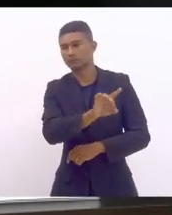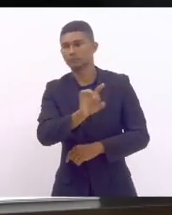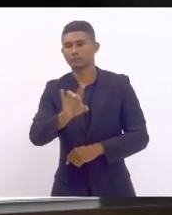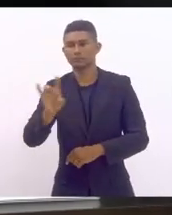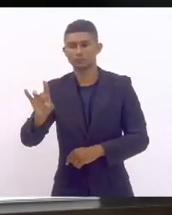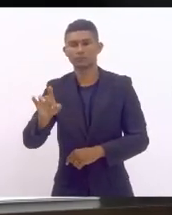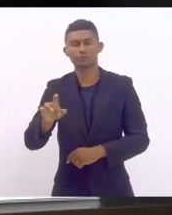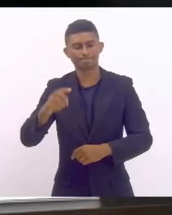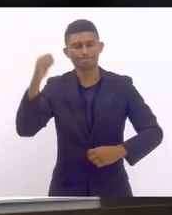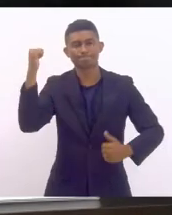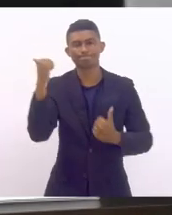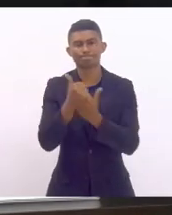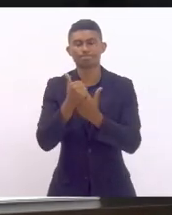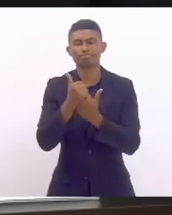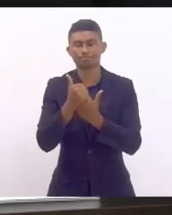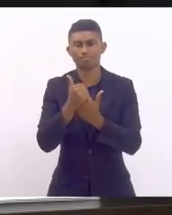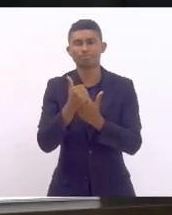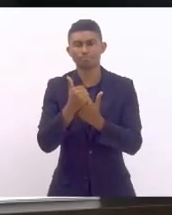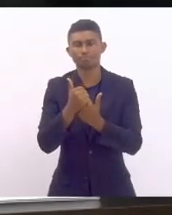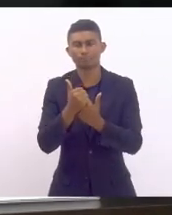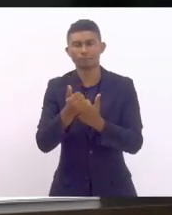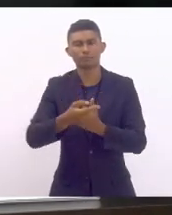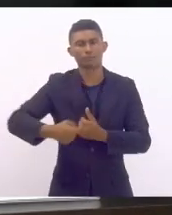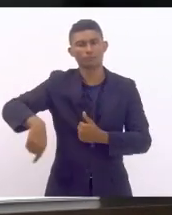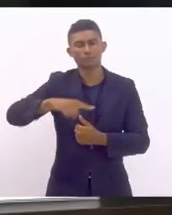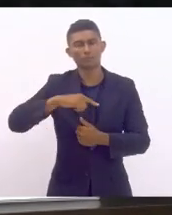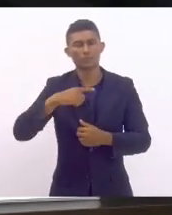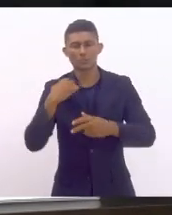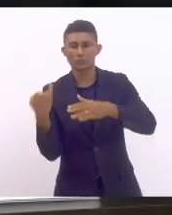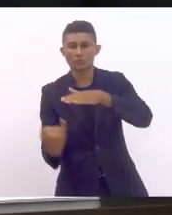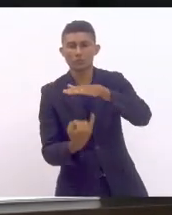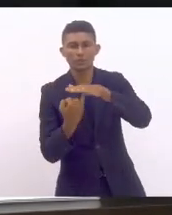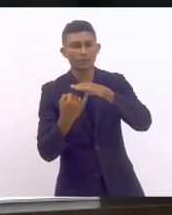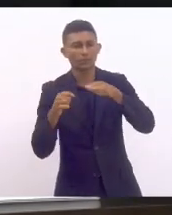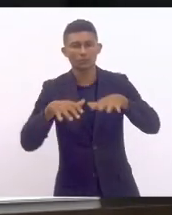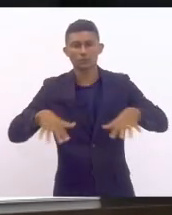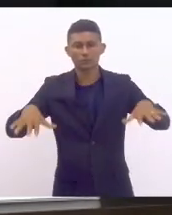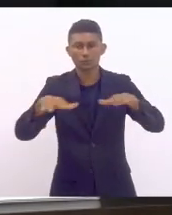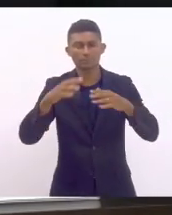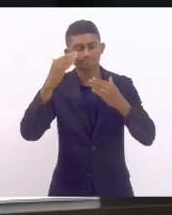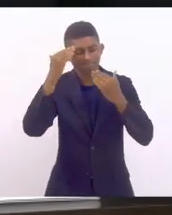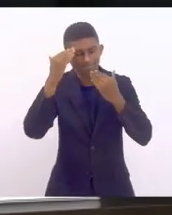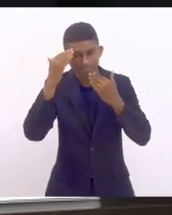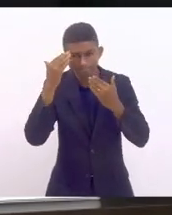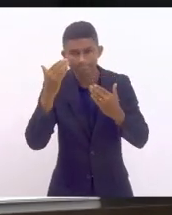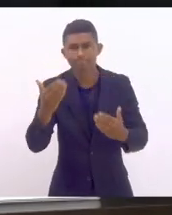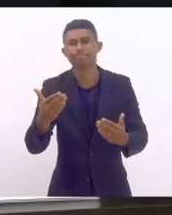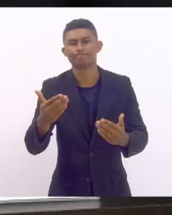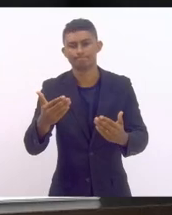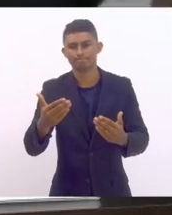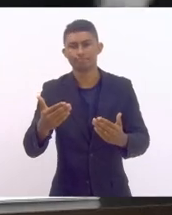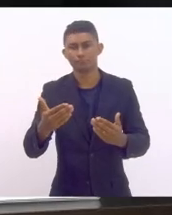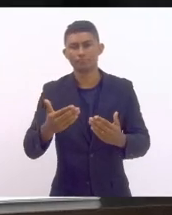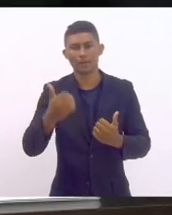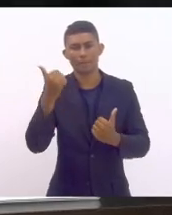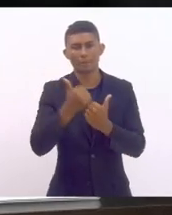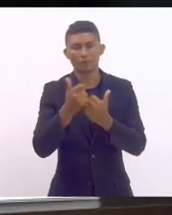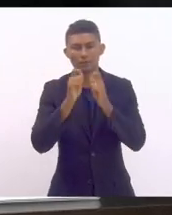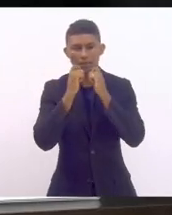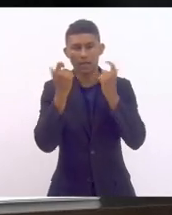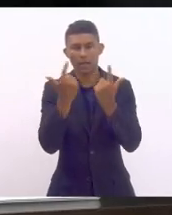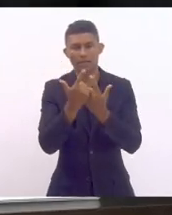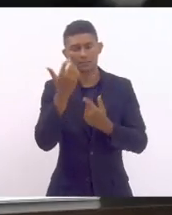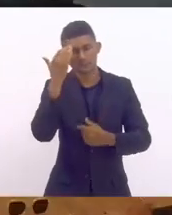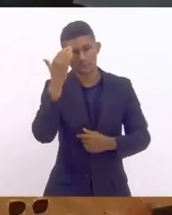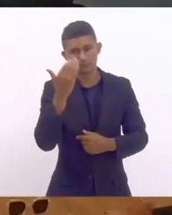aqui defende exatamente as nossas instituições e agradecemos mais uma vez a participação e o apoio da alerj